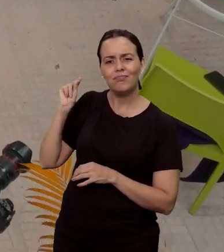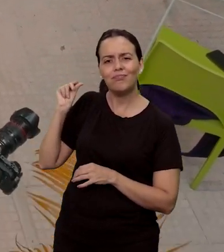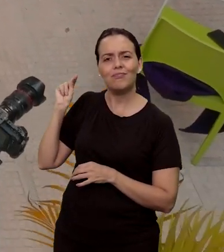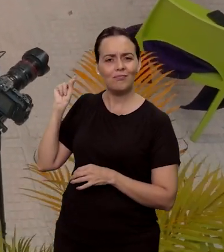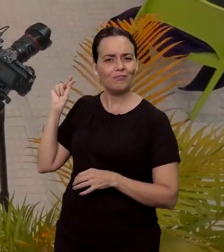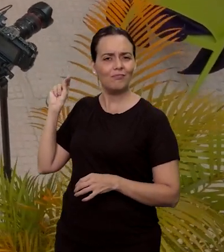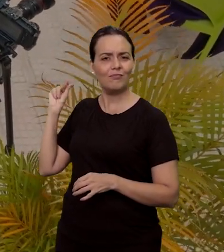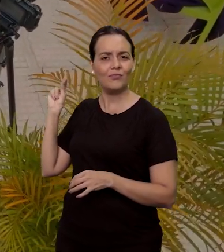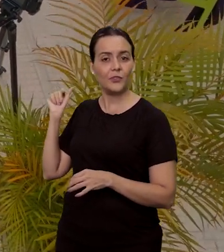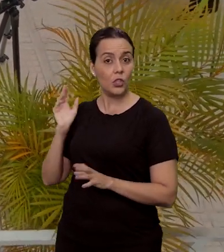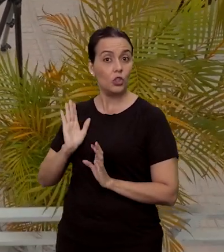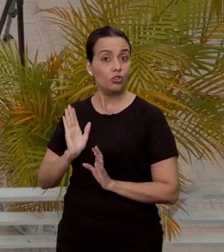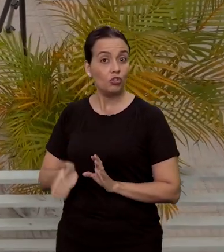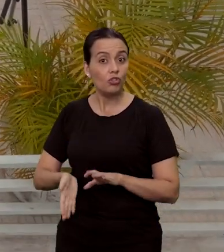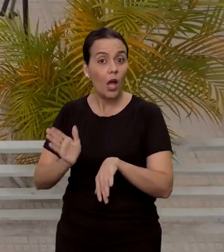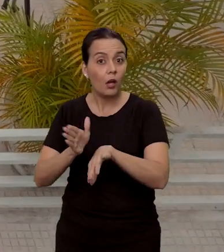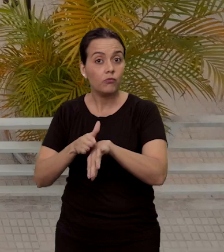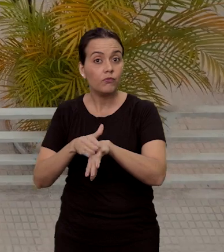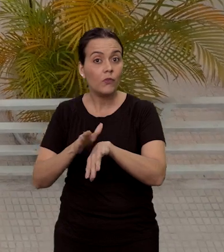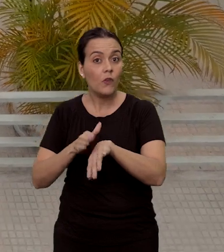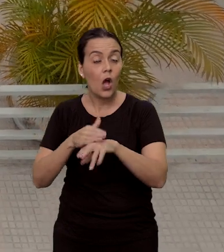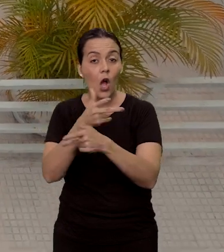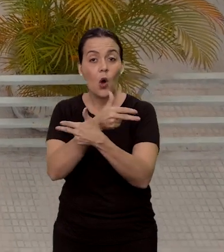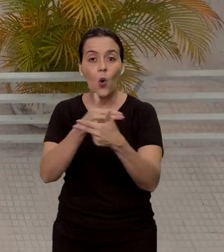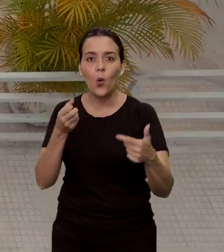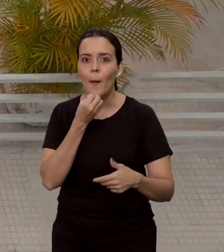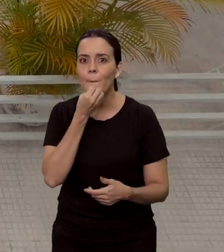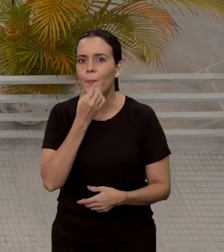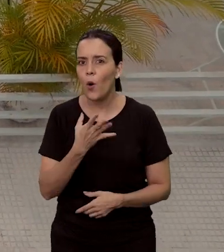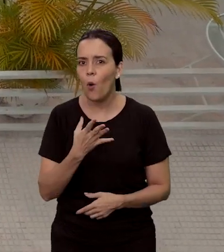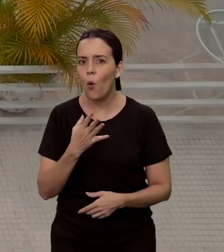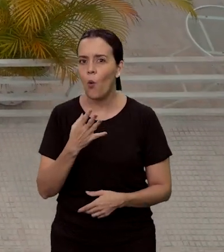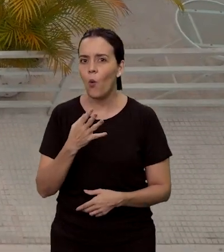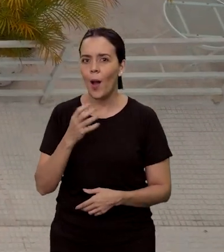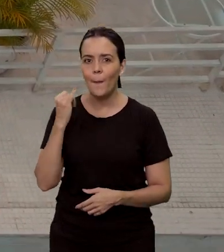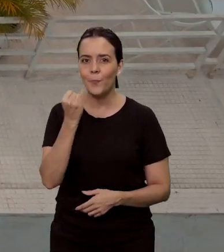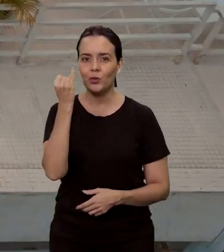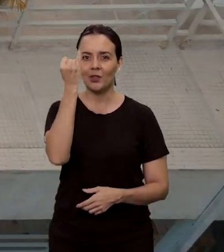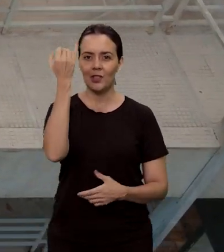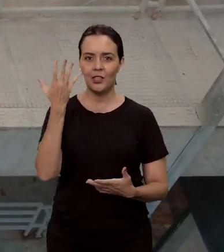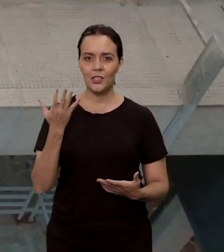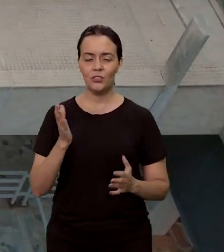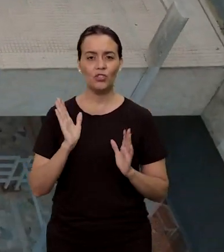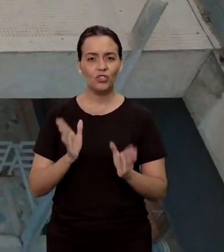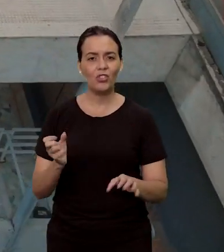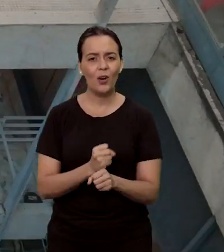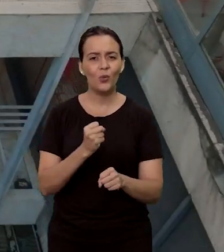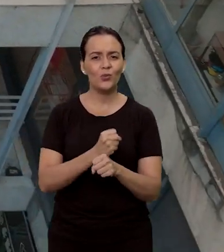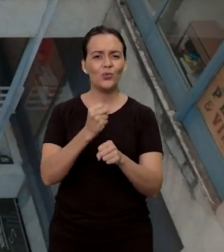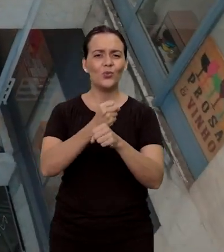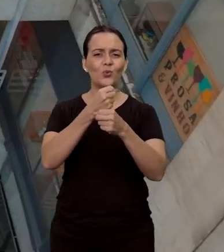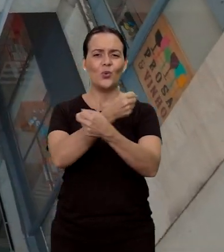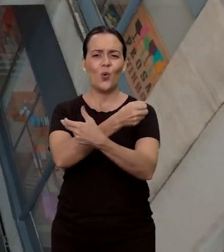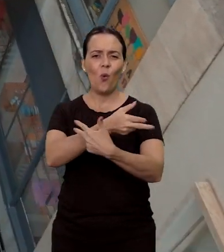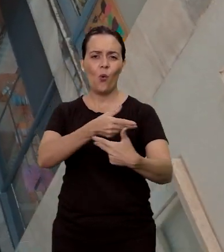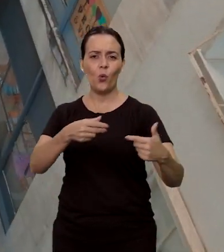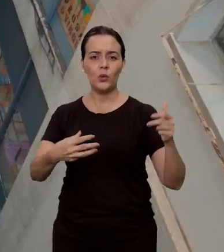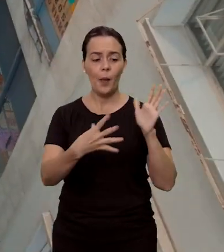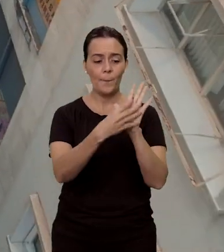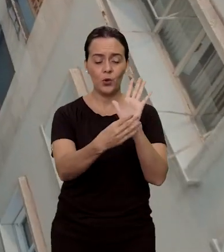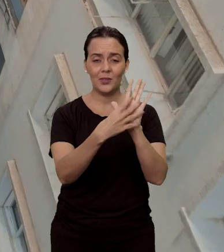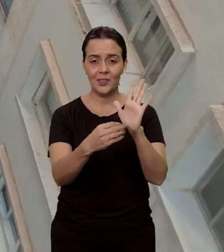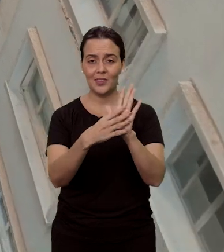muito interessantes, a gente já foi muito longe, a gente já construiu modelos comunitários,